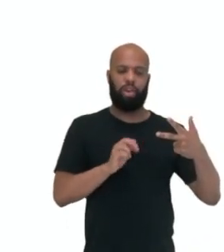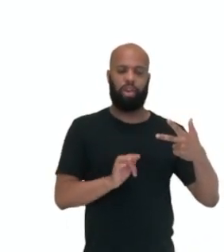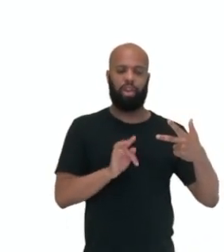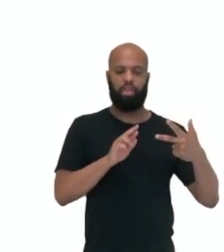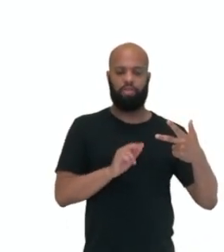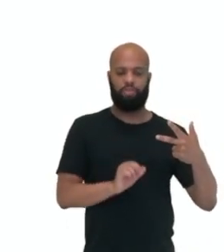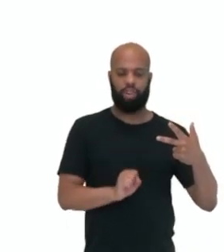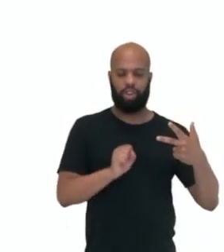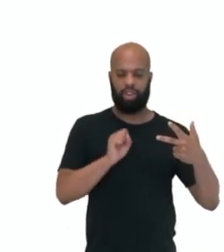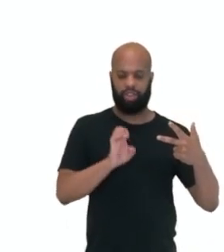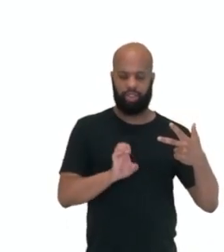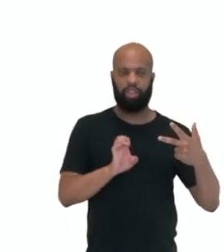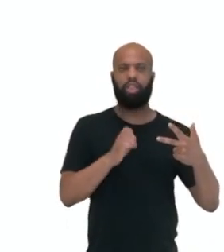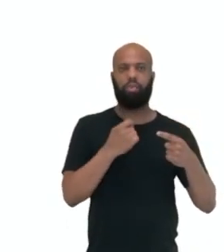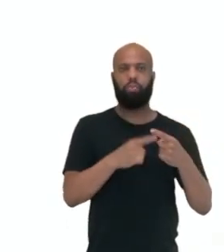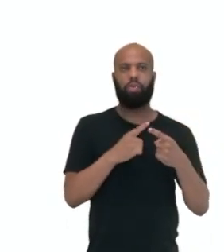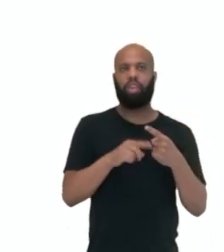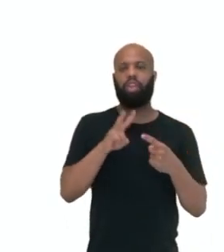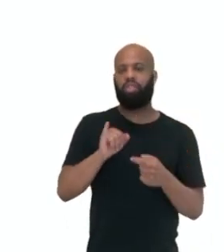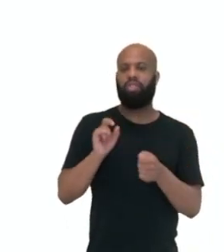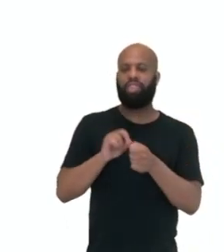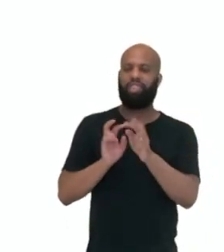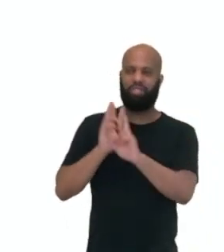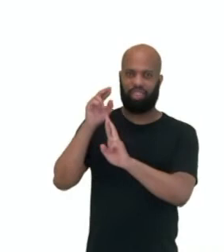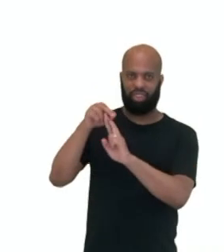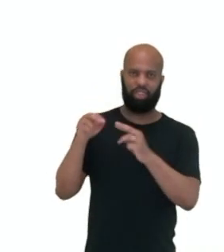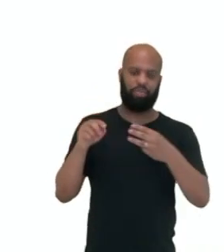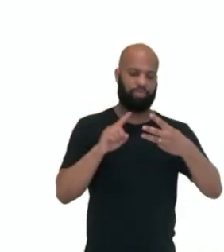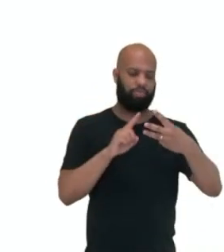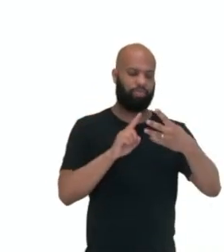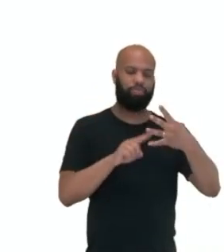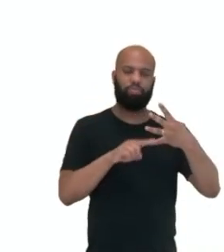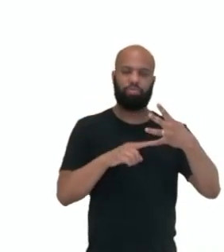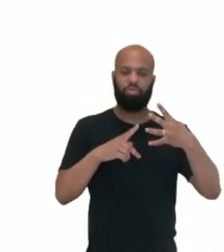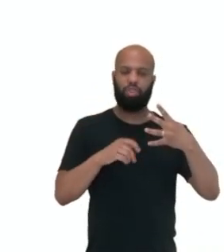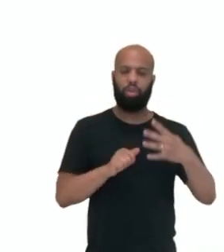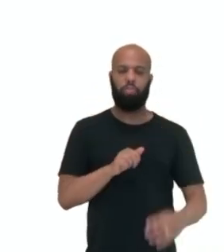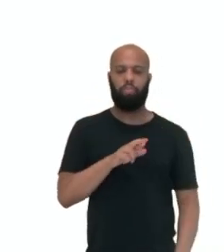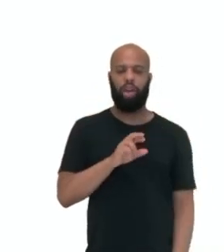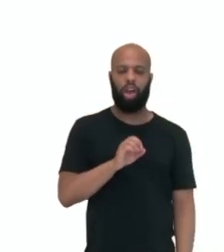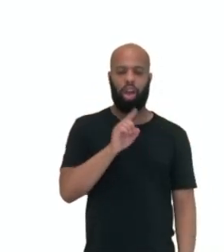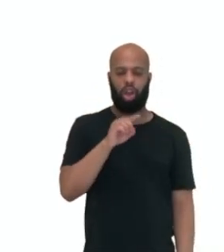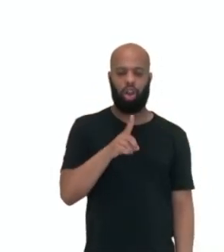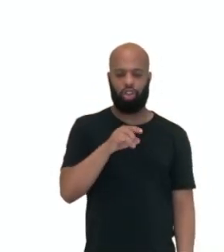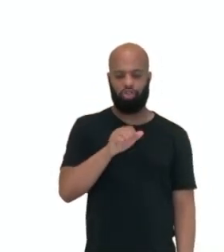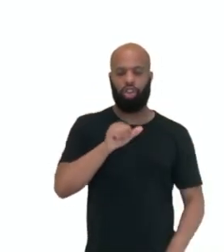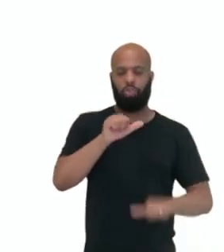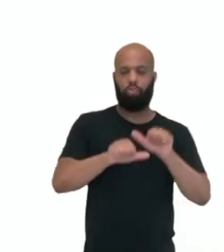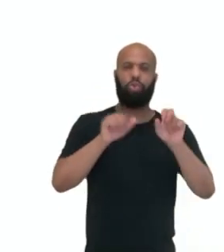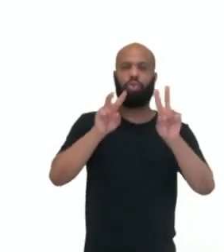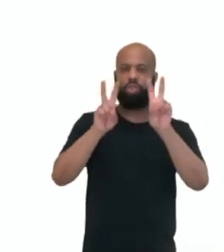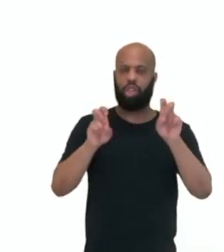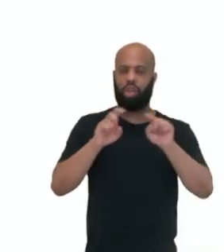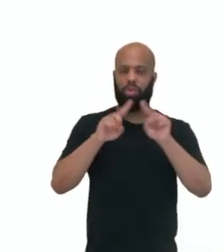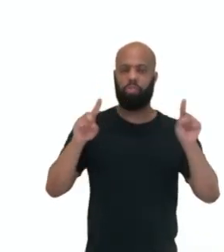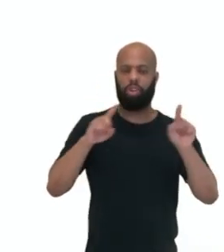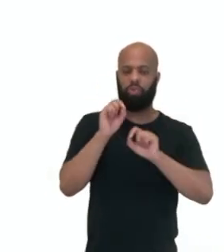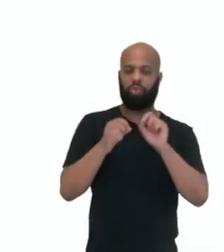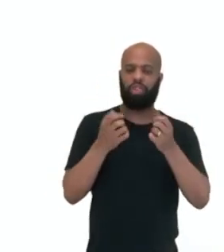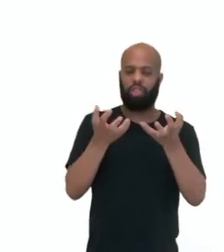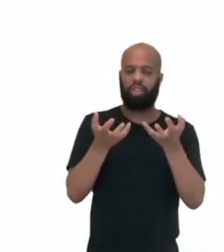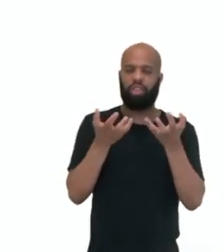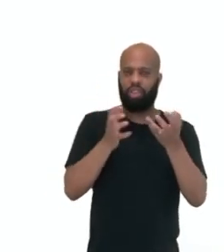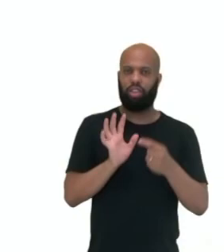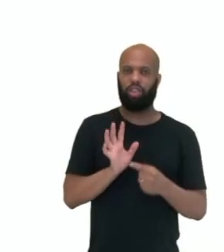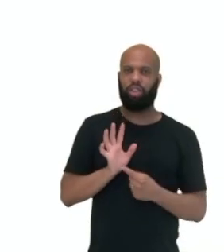A intertextualidade em si da temática. E a paródia, que ocorre a alteração da temática do texto base, de maneira que a ideia expressada